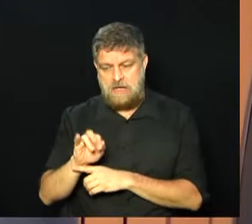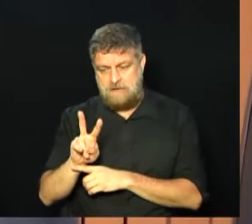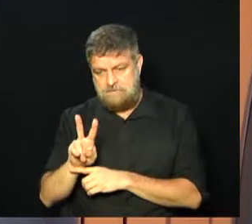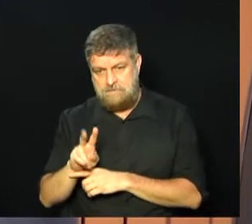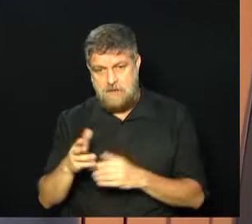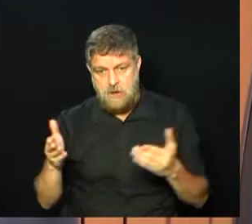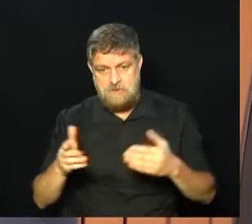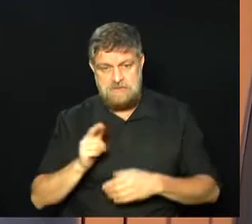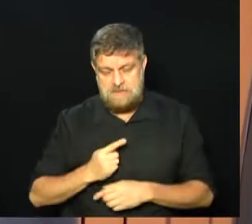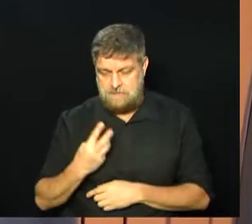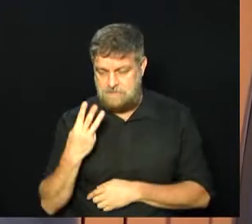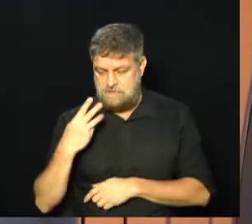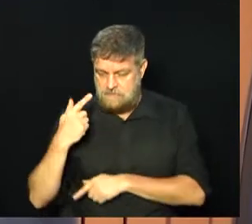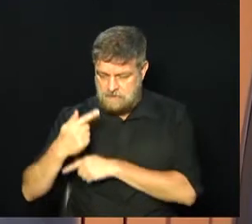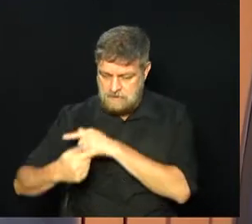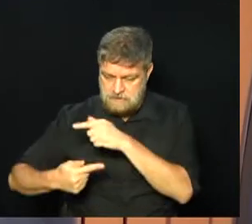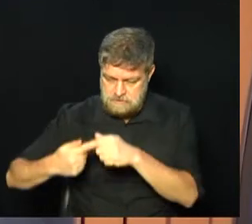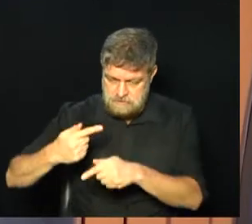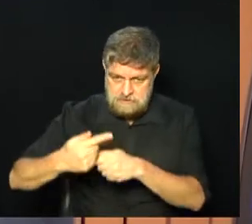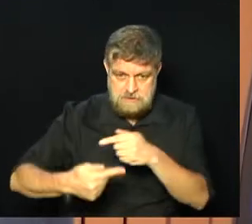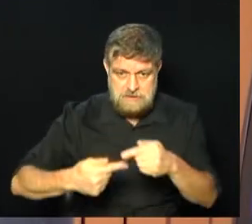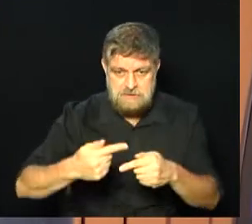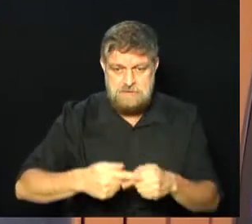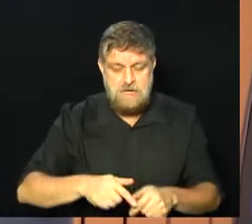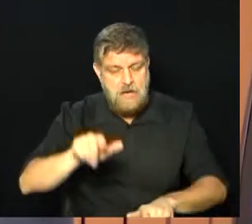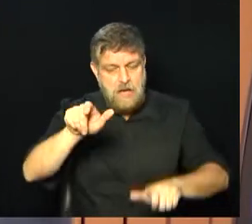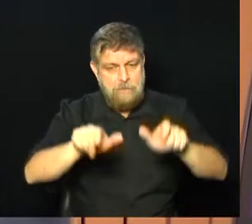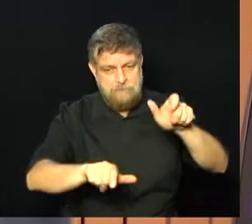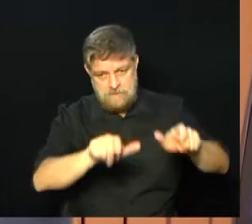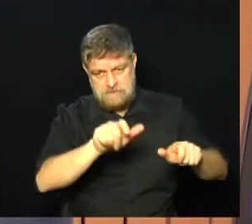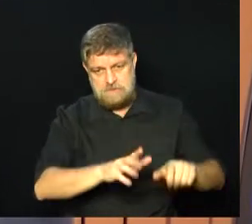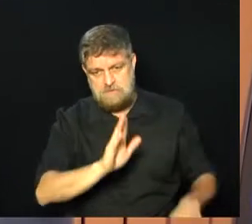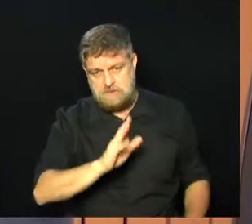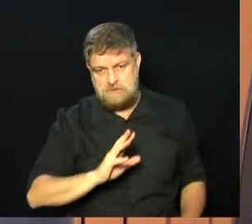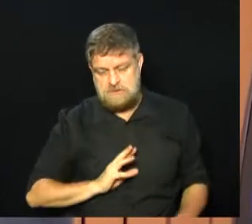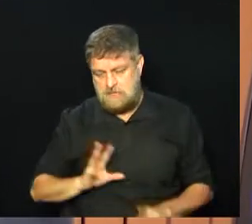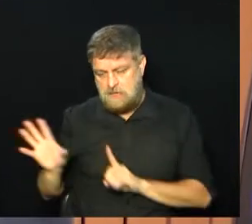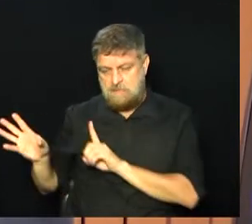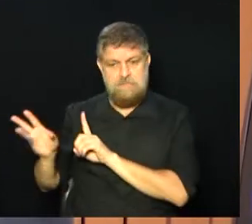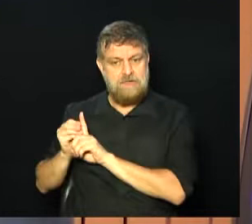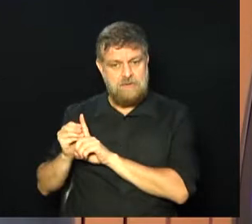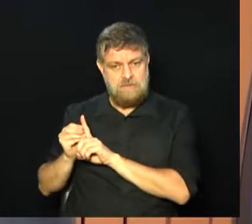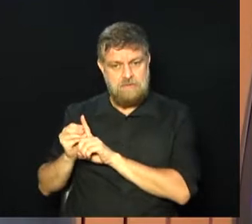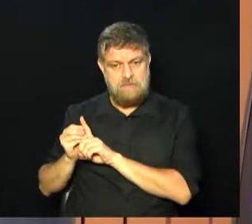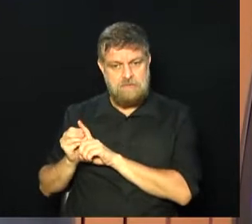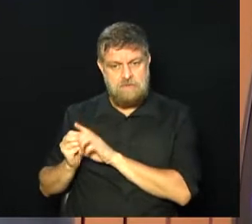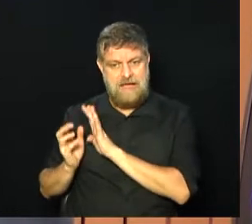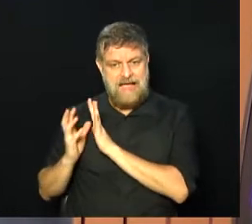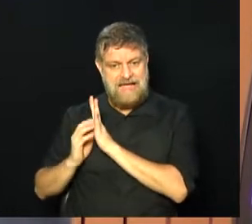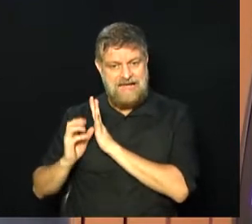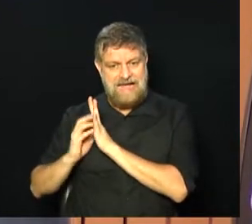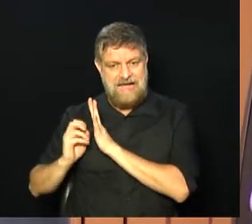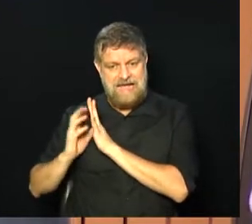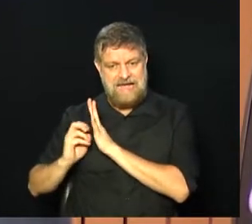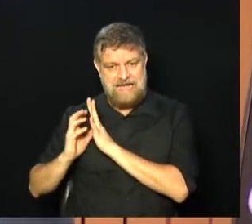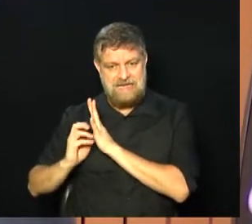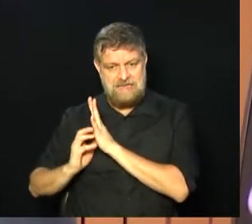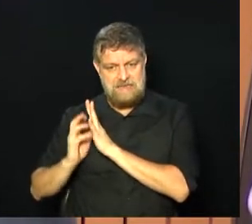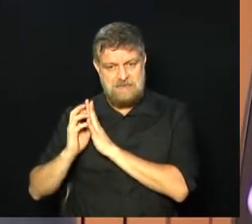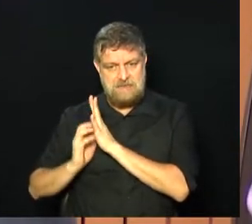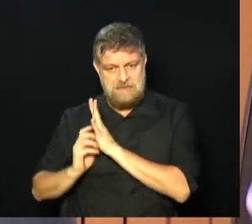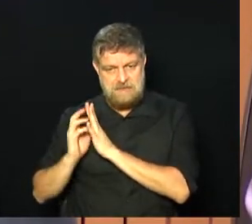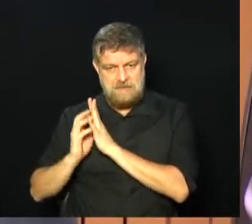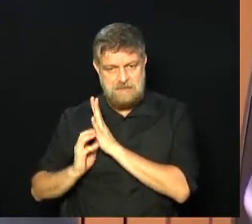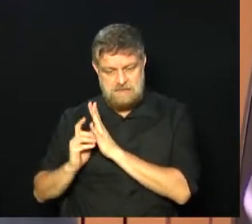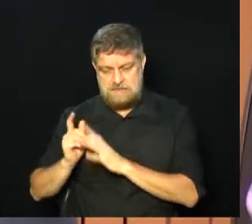3 gerações, pelo menos, né, de pessoas que foram contaminadas, fazem o seu tratamento, tiveram